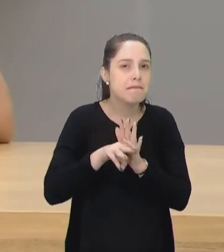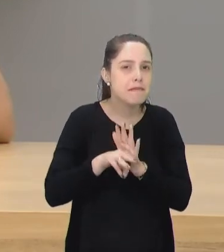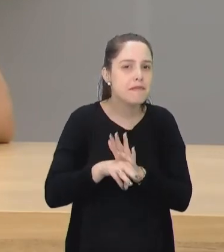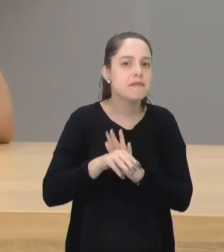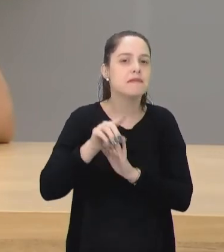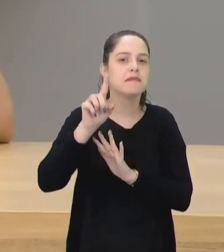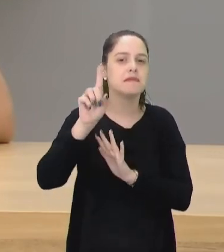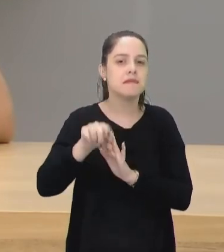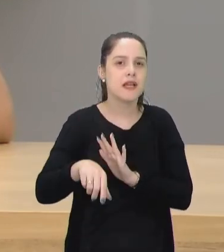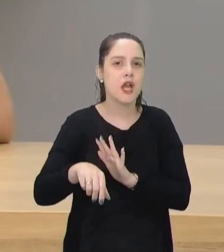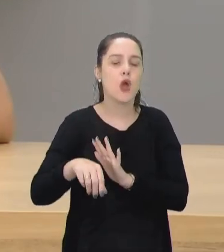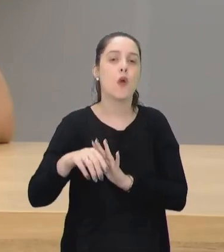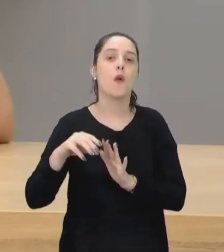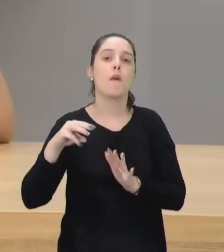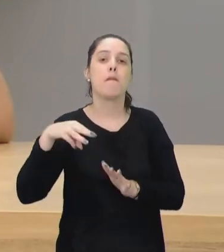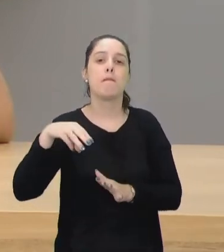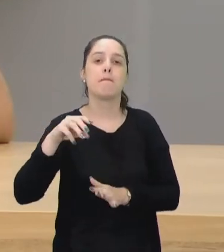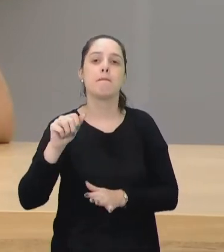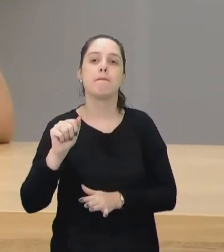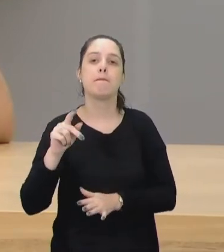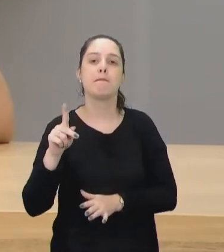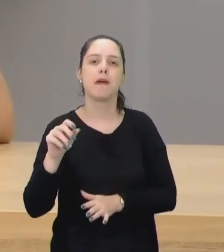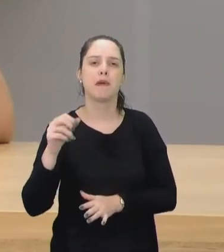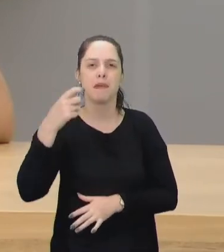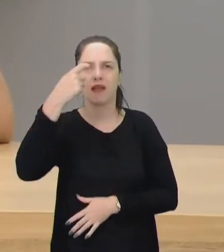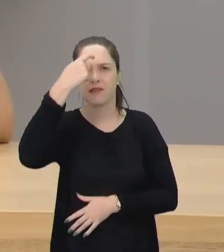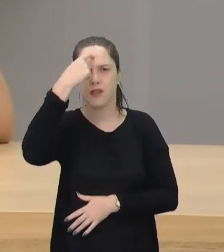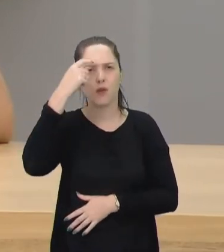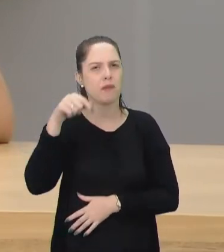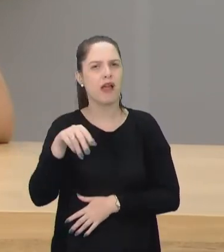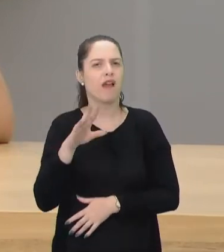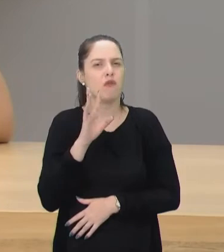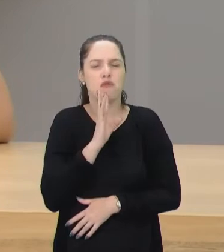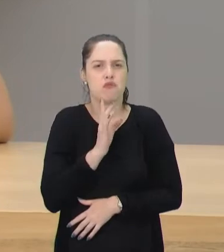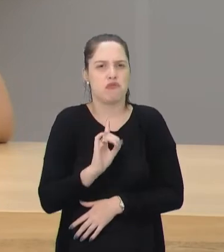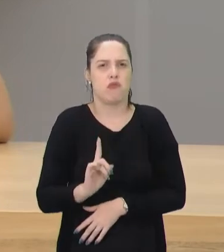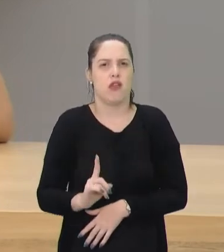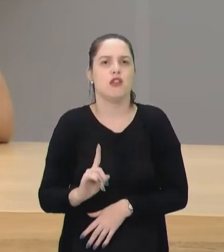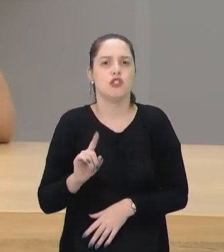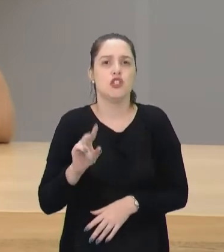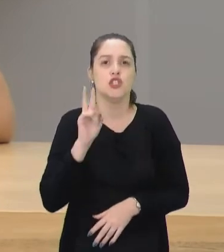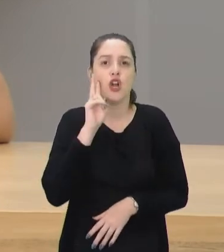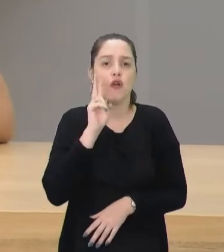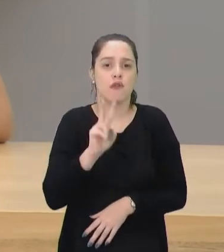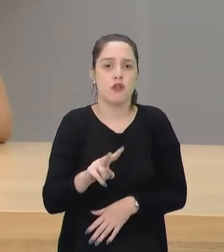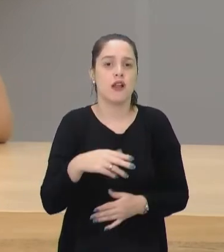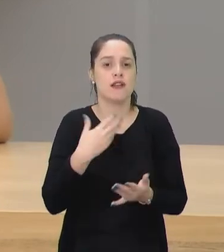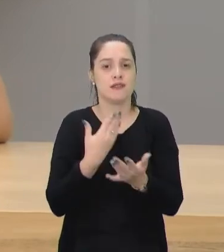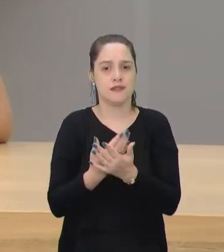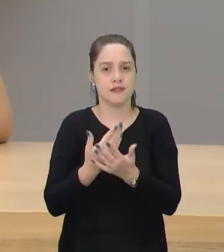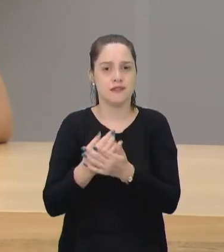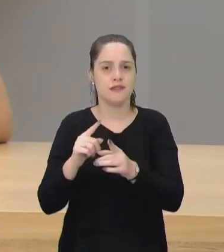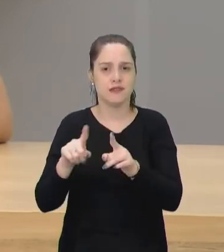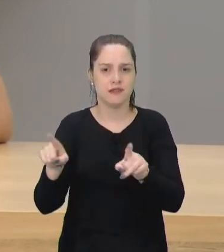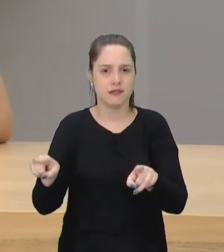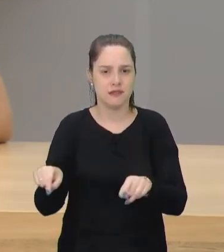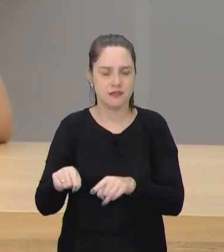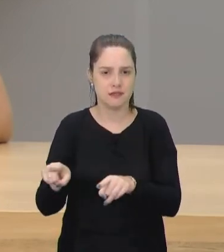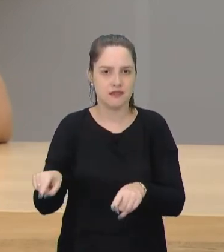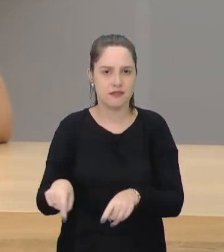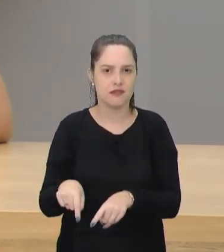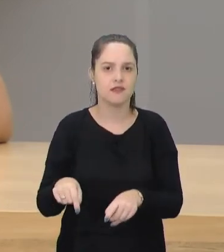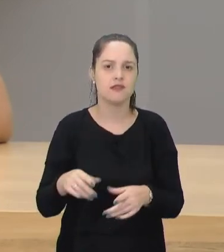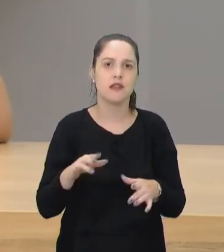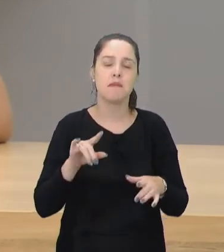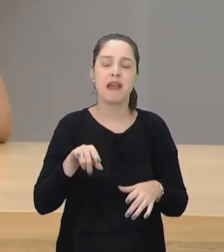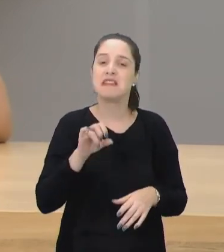o mapa mental. Para quem não conhece o mapa mental, eu acho que provavelmente vocês já viram em sala de aula ou já fizeram algum deles, mas para quem